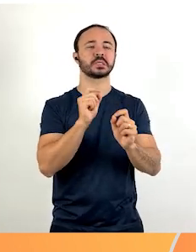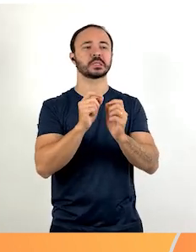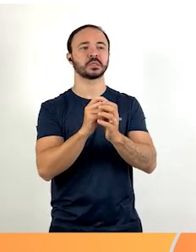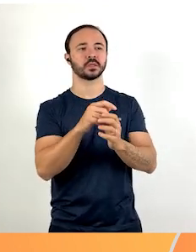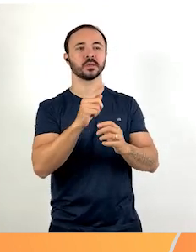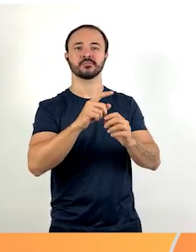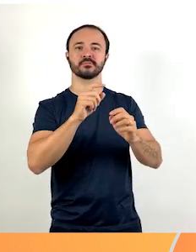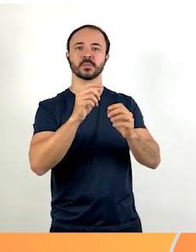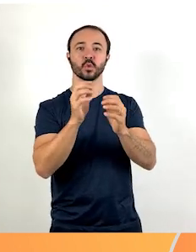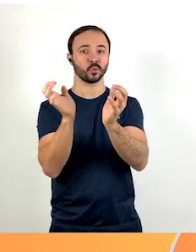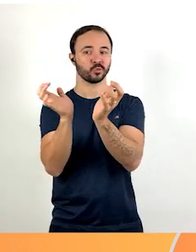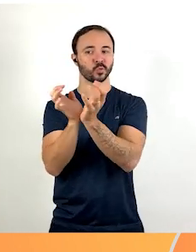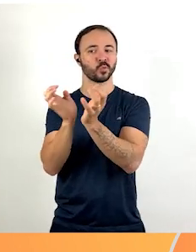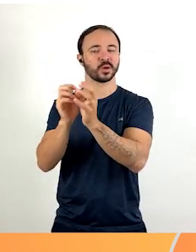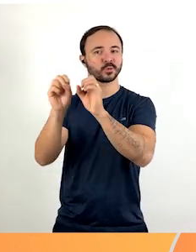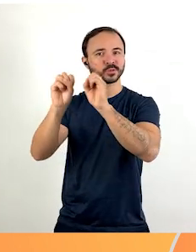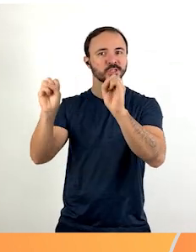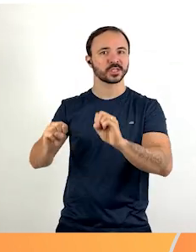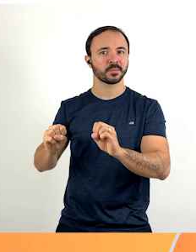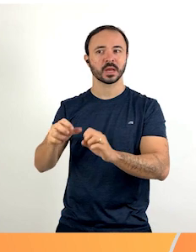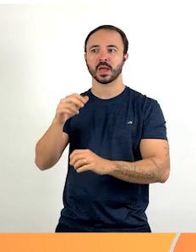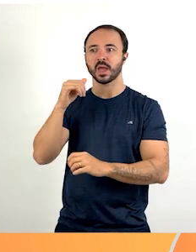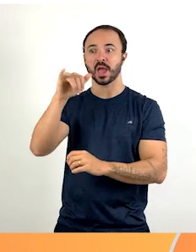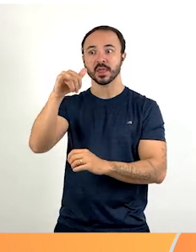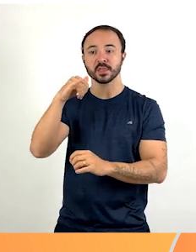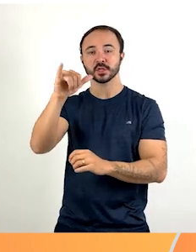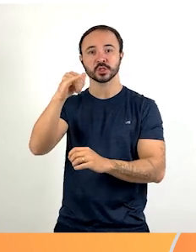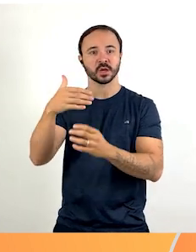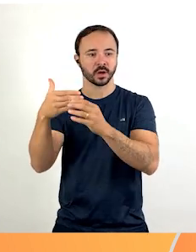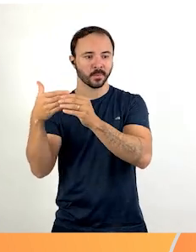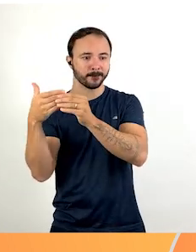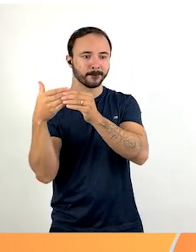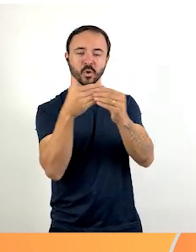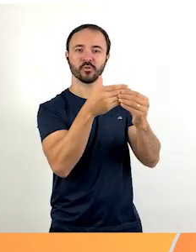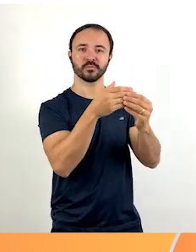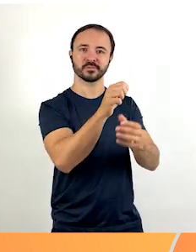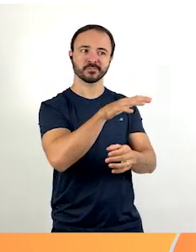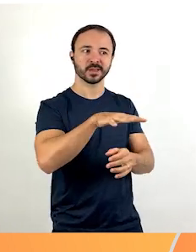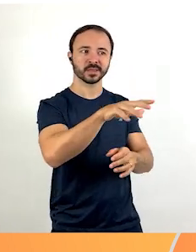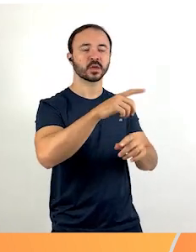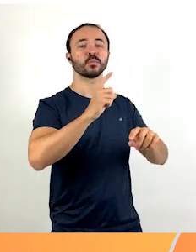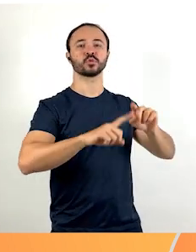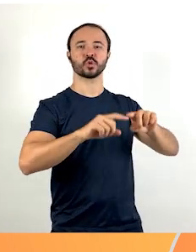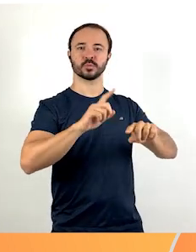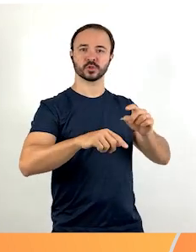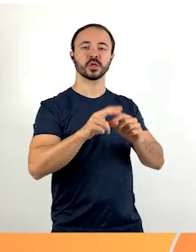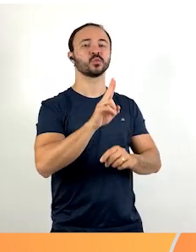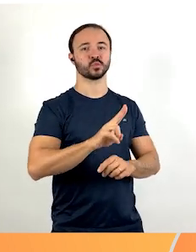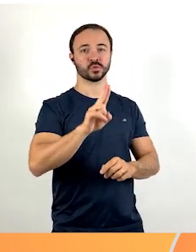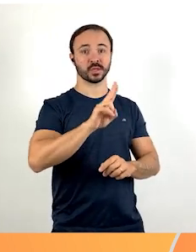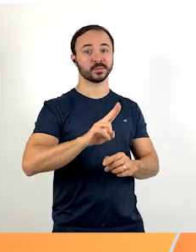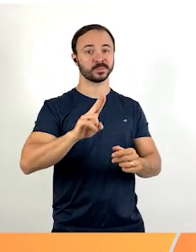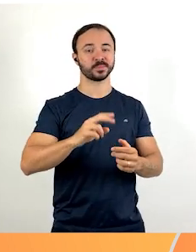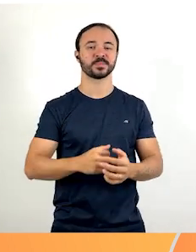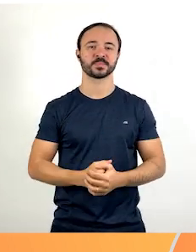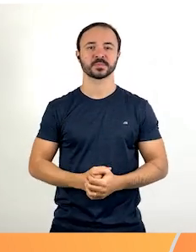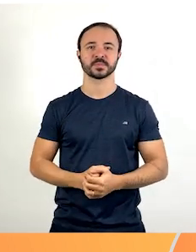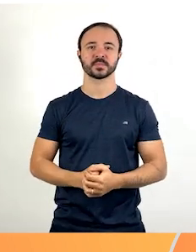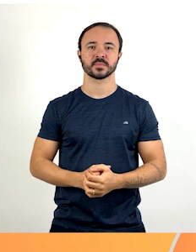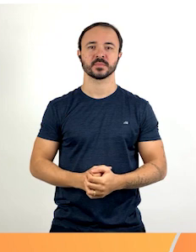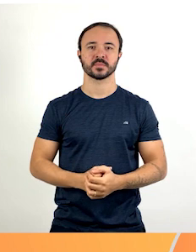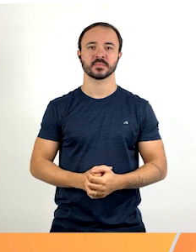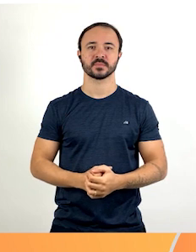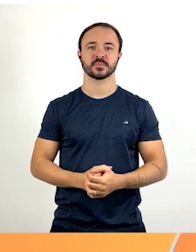energia oferecida pelo sistema, a quantidade de energia na movimentação desses elétrons na corrente elétrica. Usados